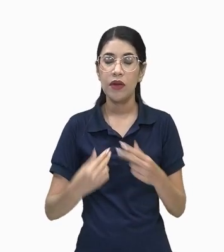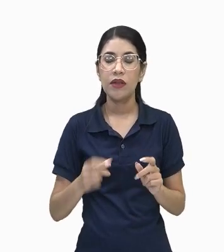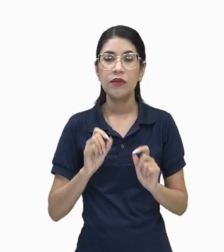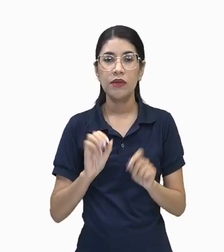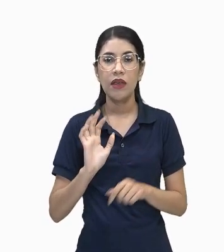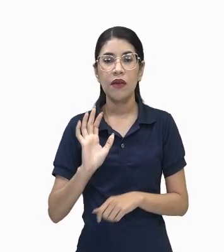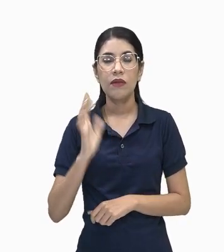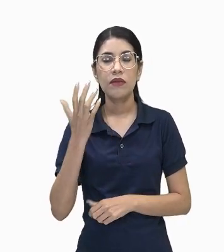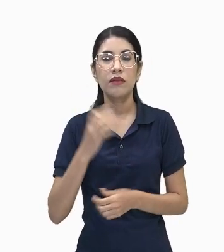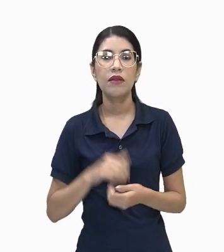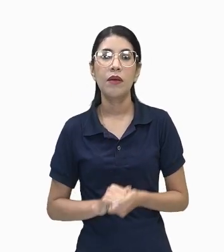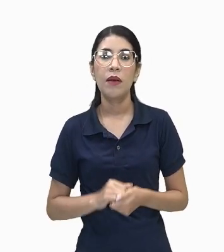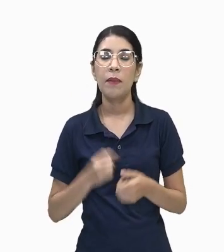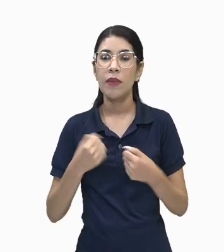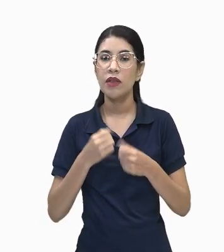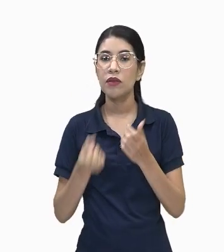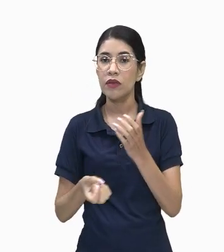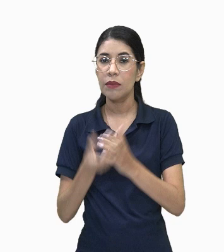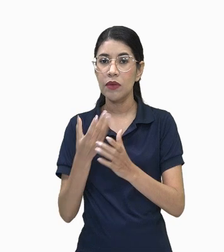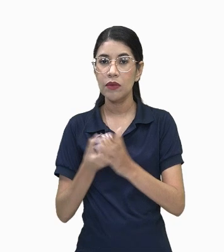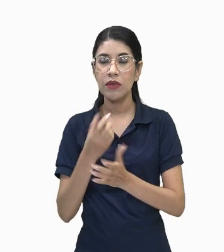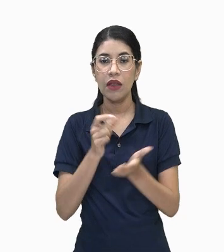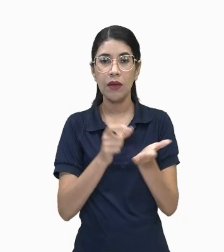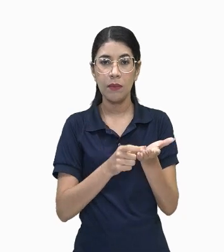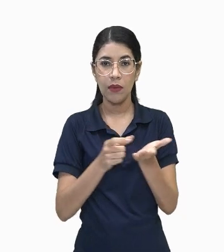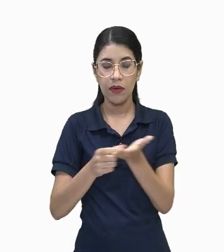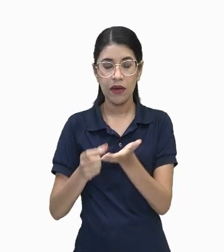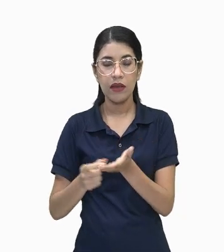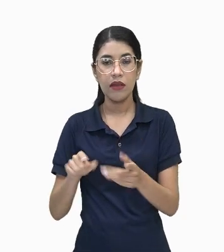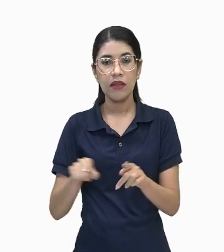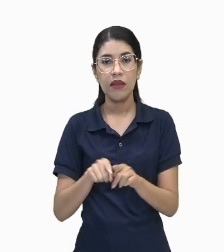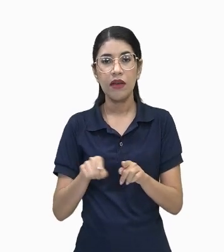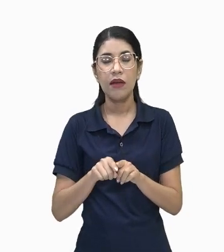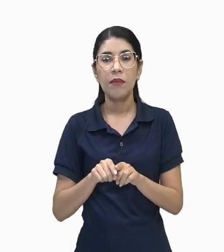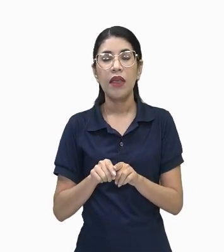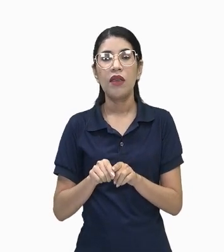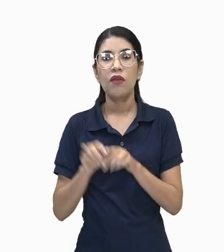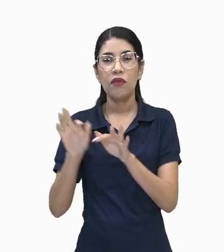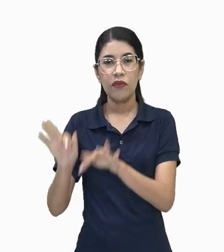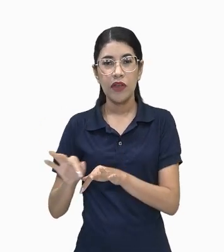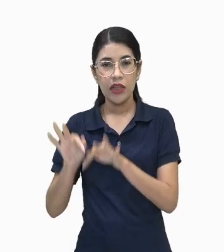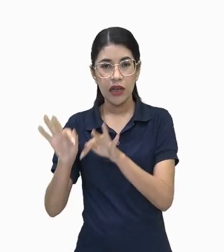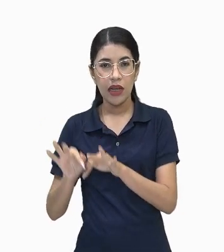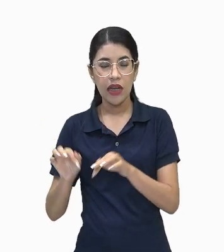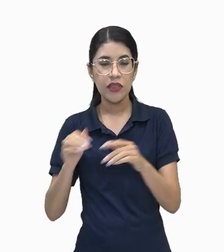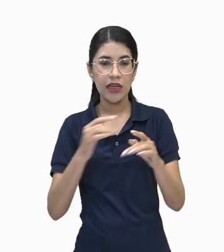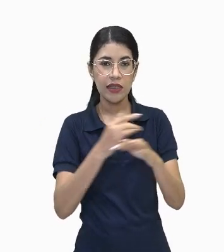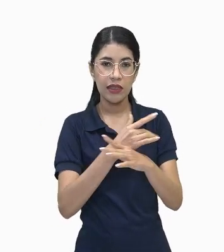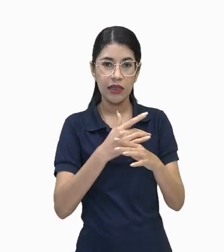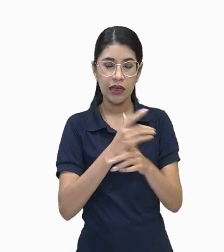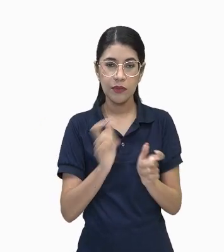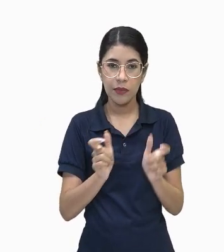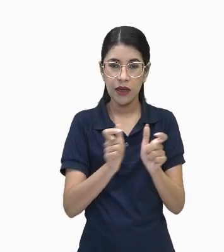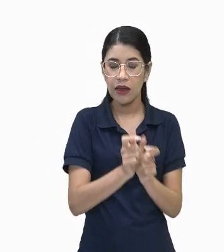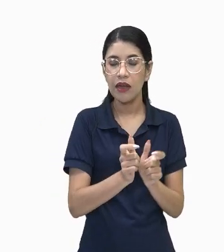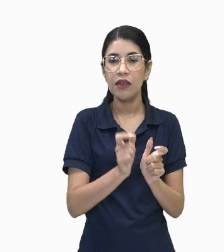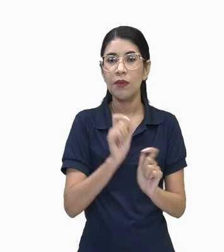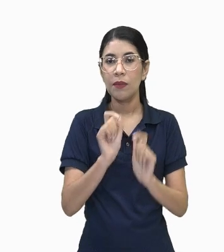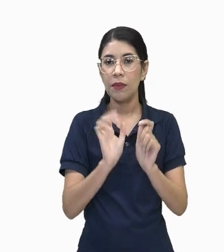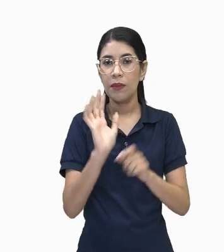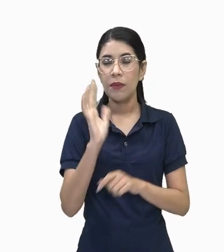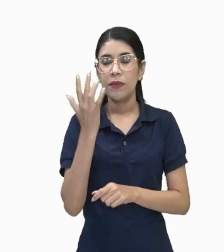impulso a cunhagem de moeda e o relacionamento entre feudos, vilarejos e pequenas cidades ficou cada